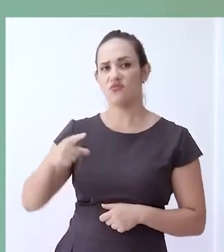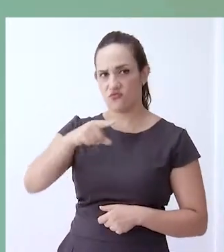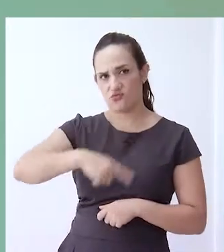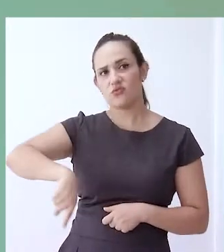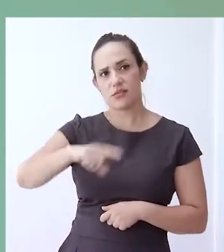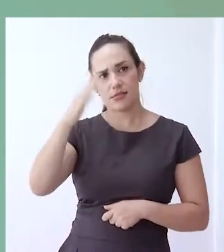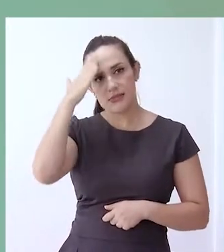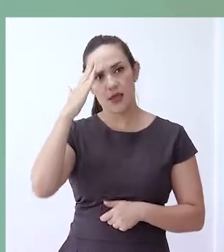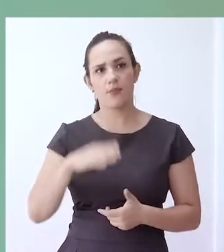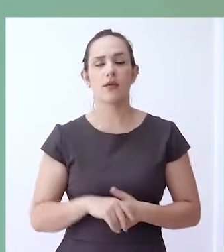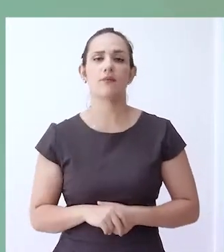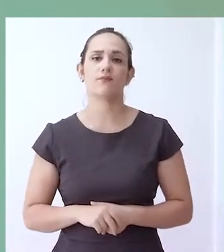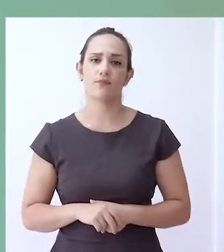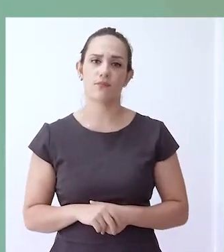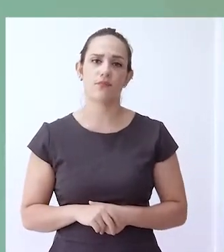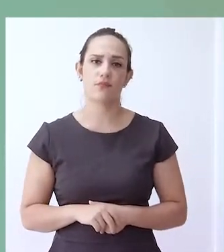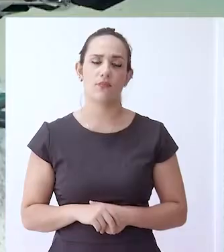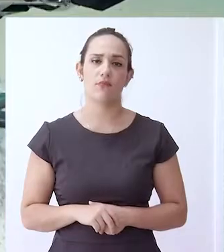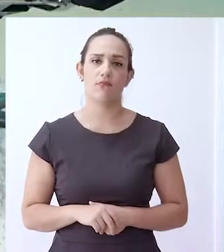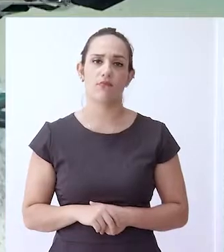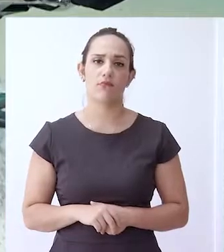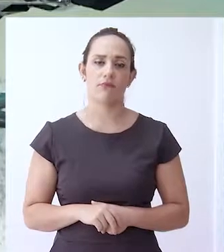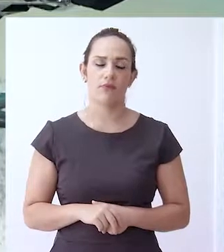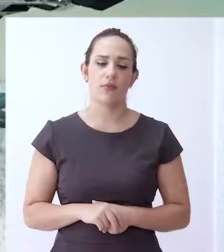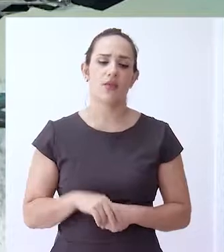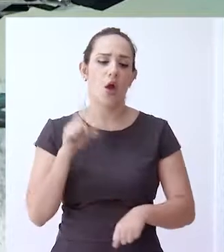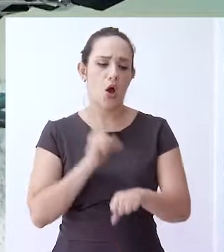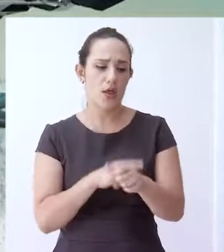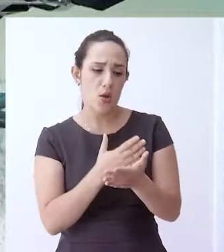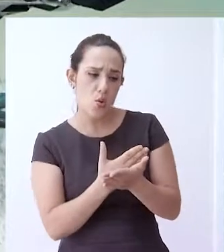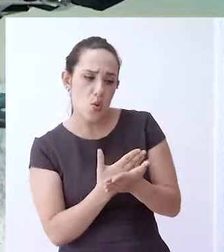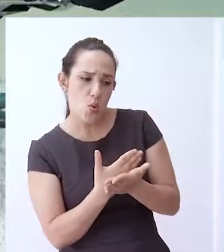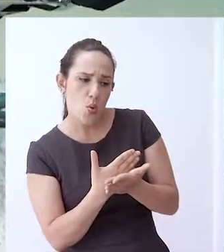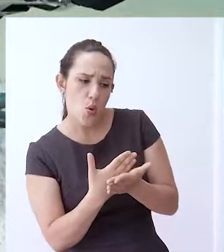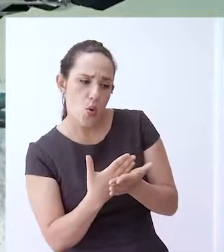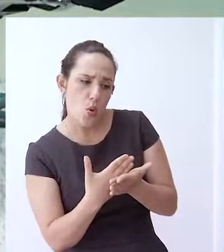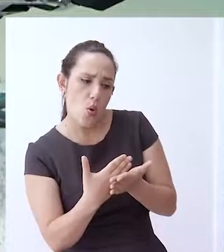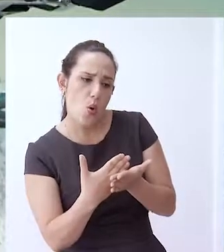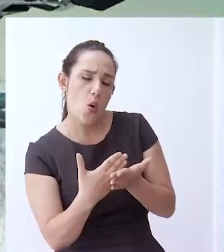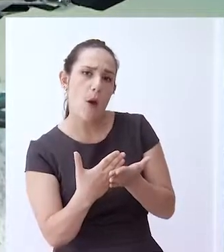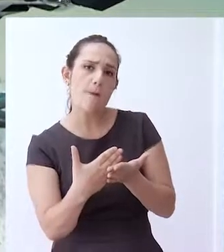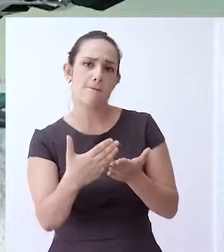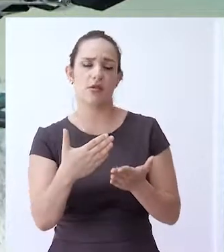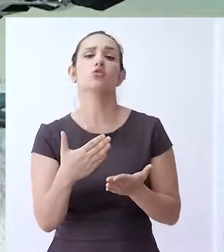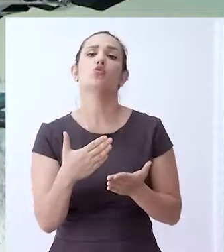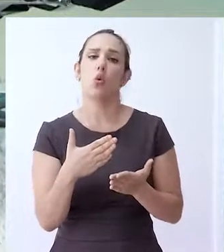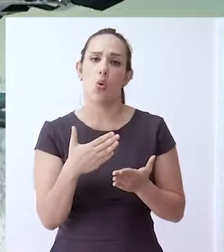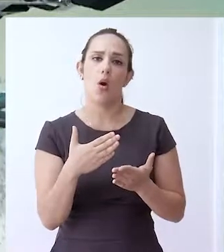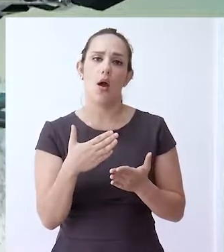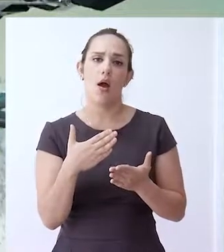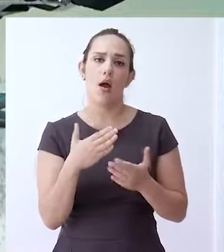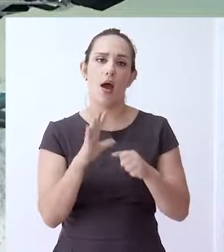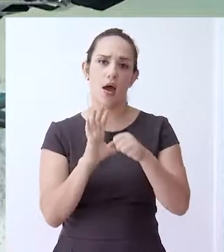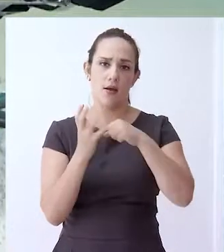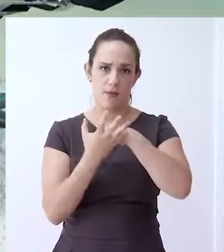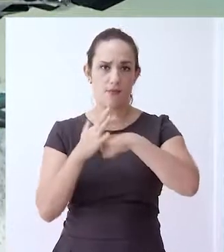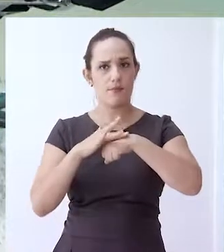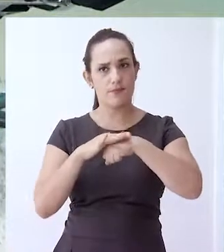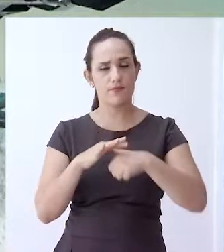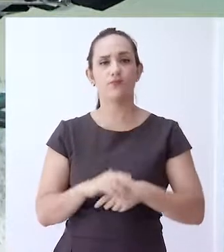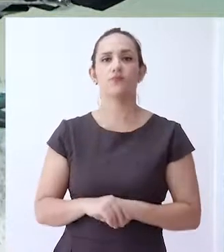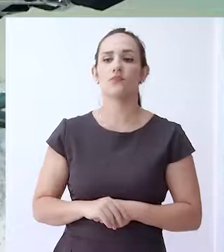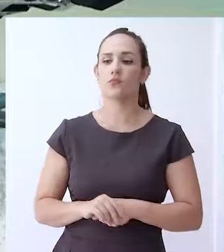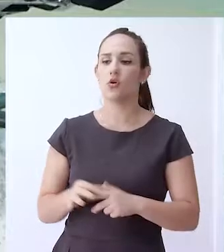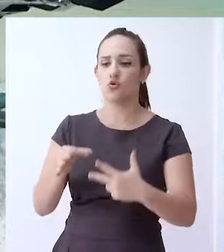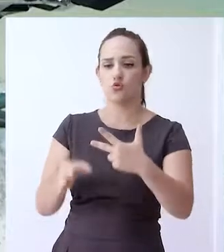notório conhecimento desde o ano passado. O período de início ali da pandemia,